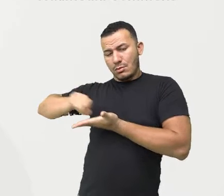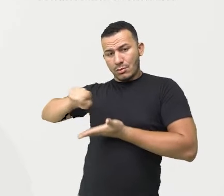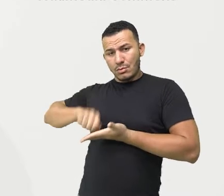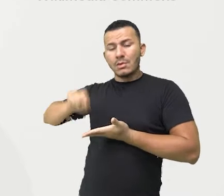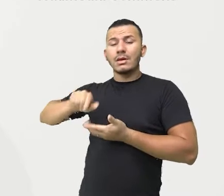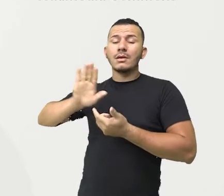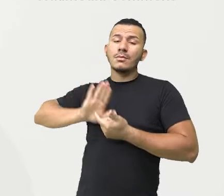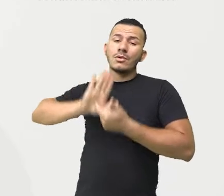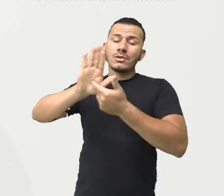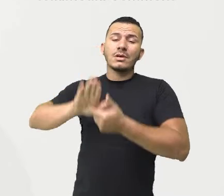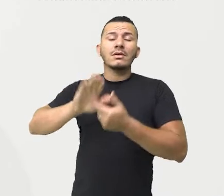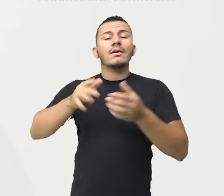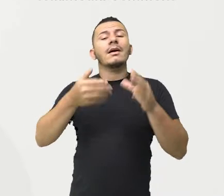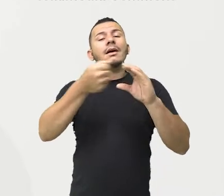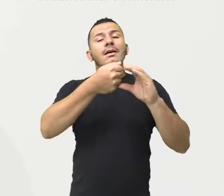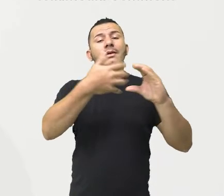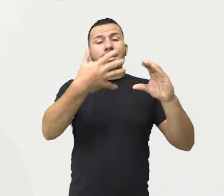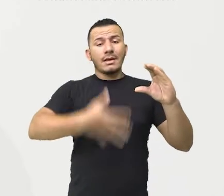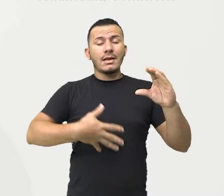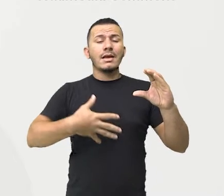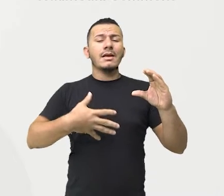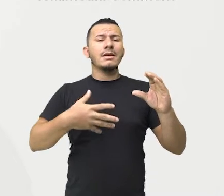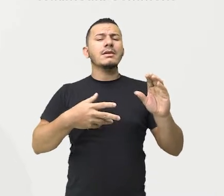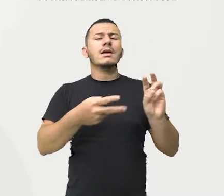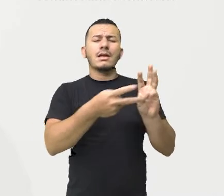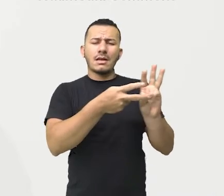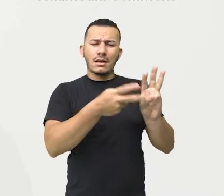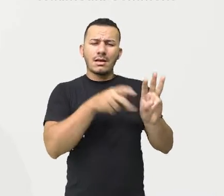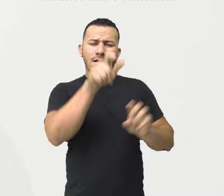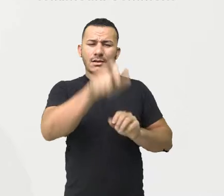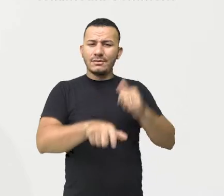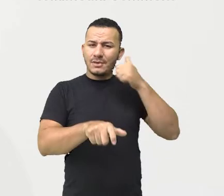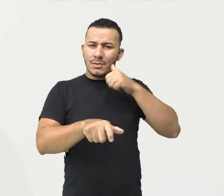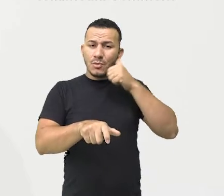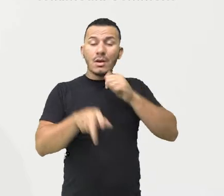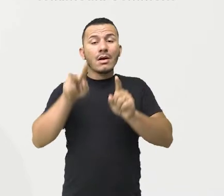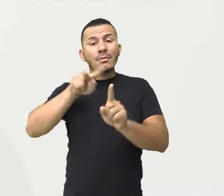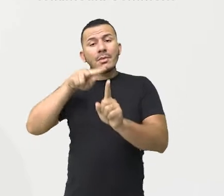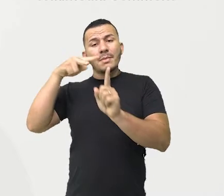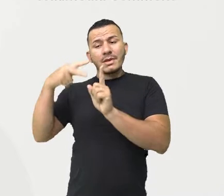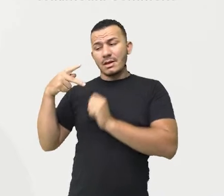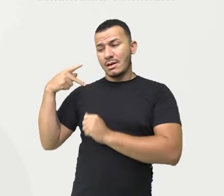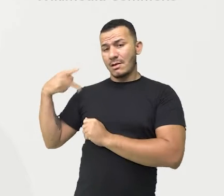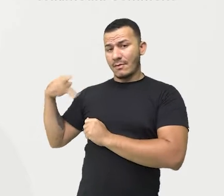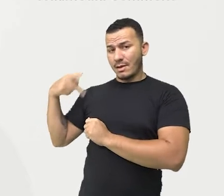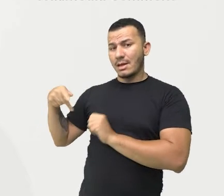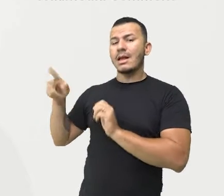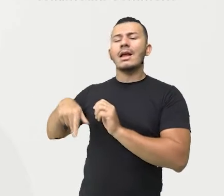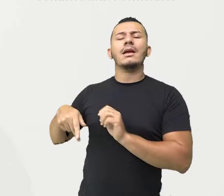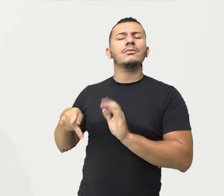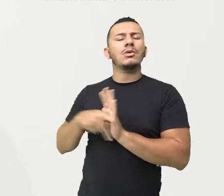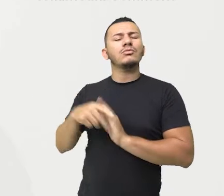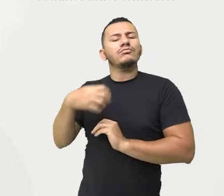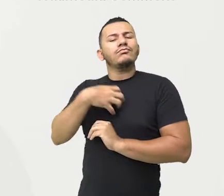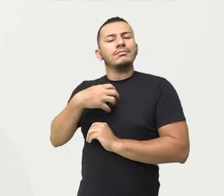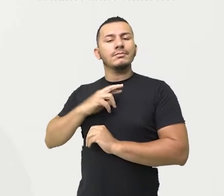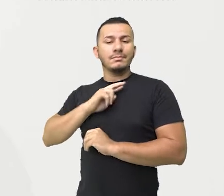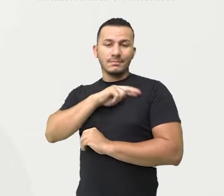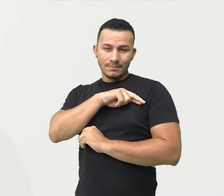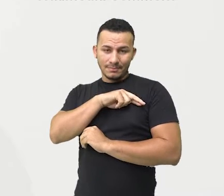dessa indígena com o olhar dele, um olhar romântico,